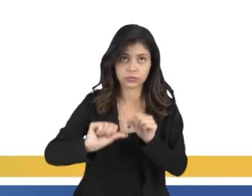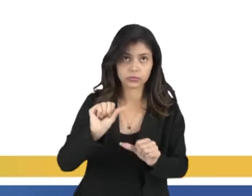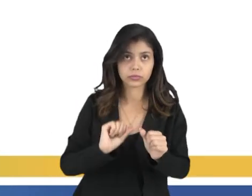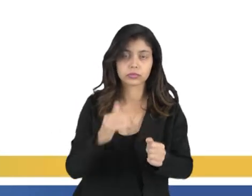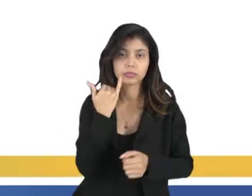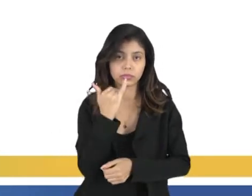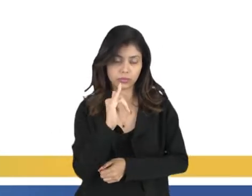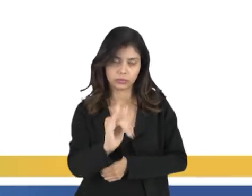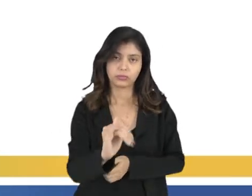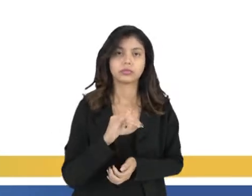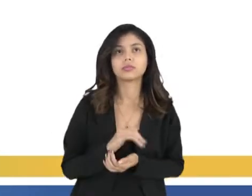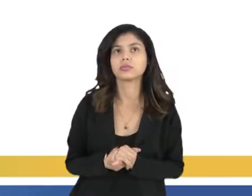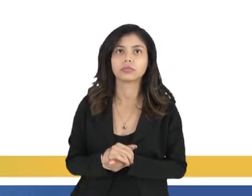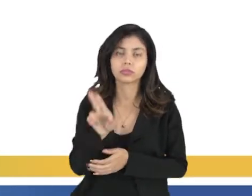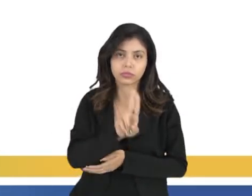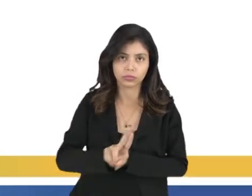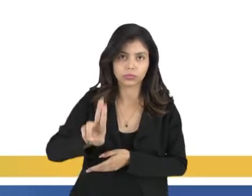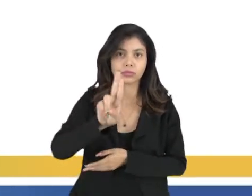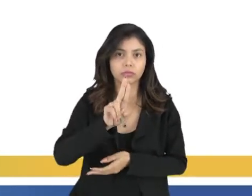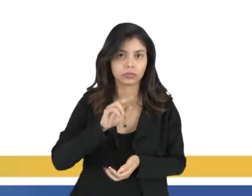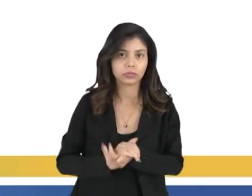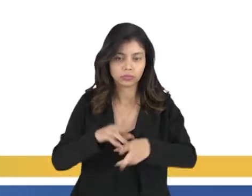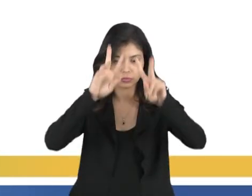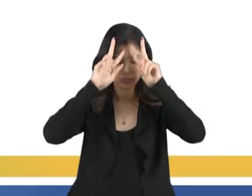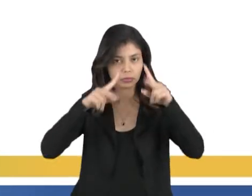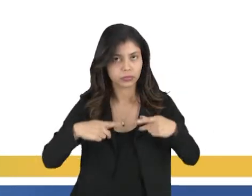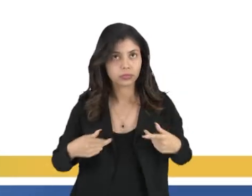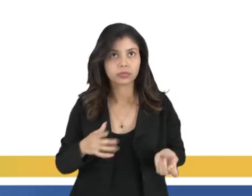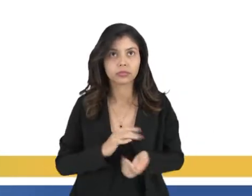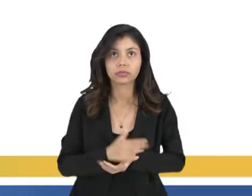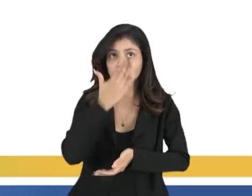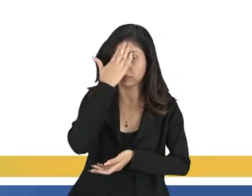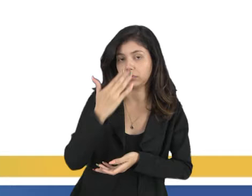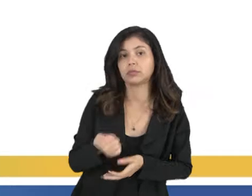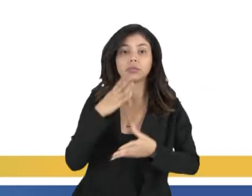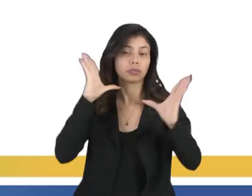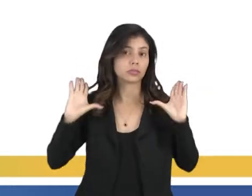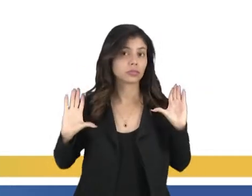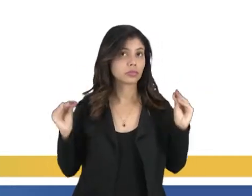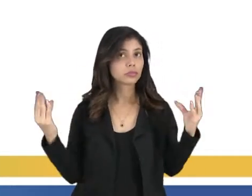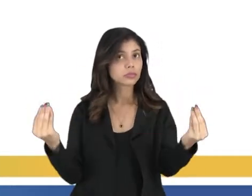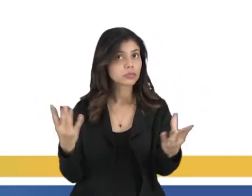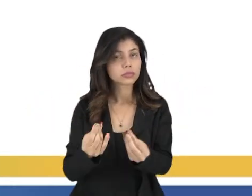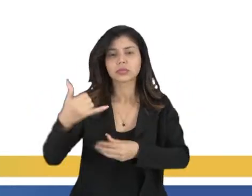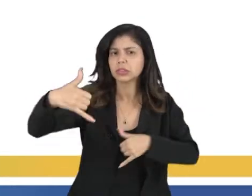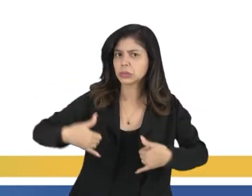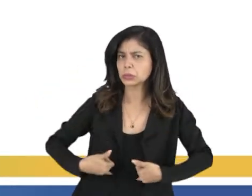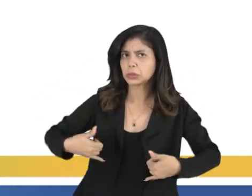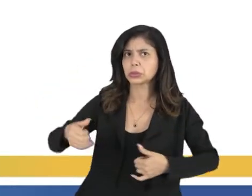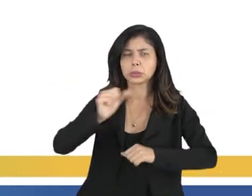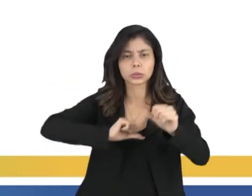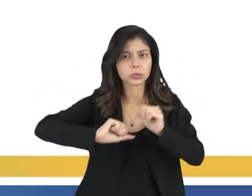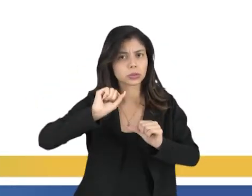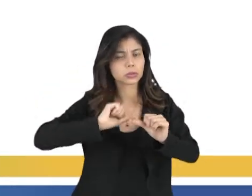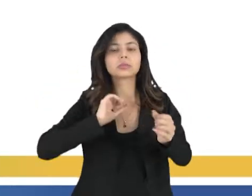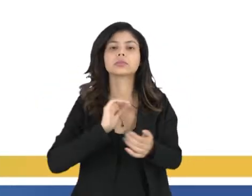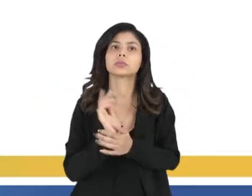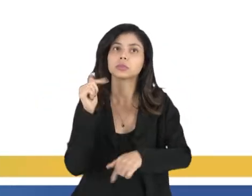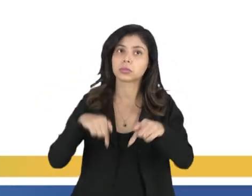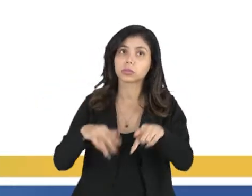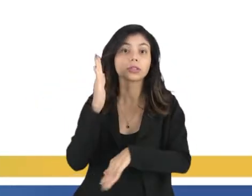transformação dessa energia utilizada pelo ser humano, saber que a substância sofre transformações químicas